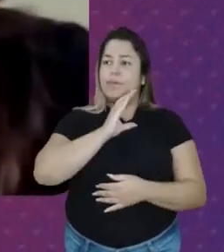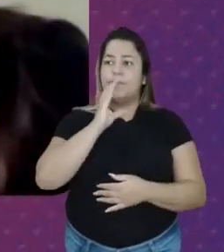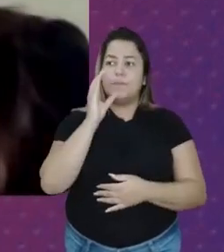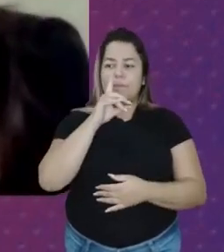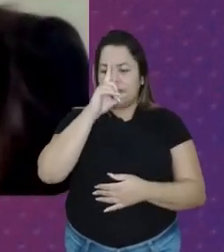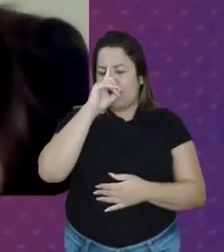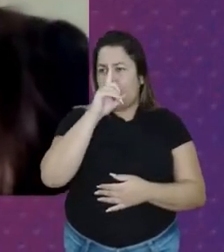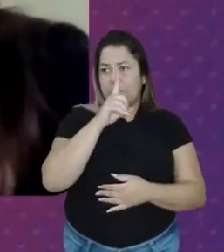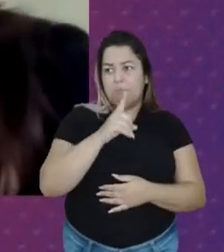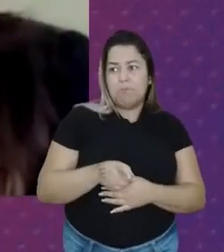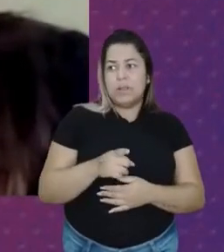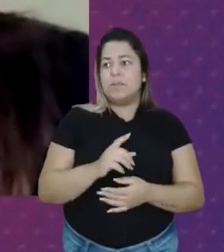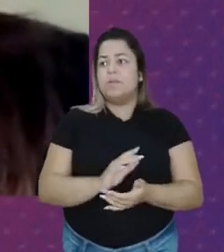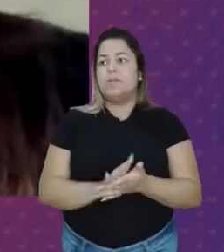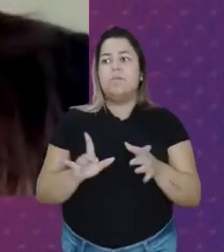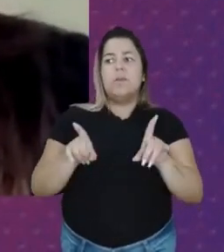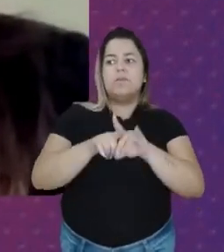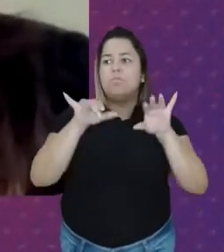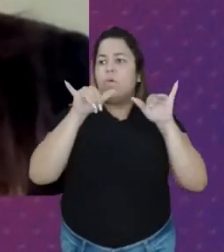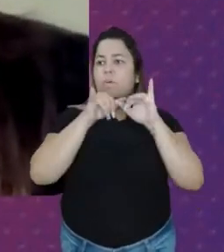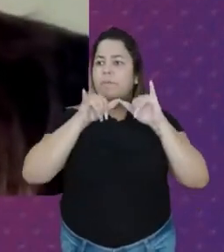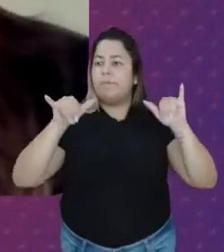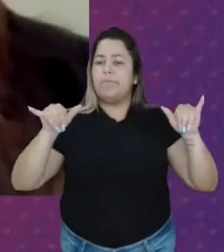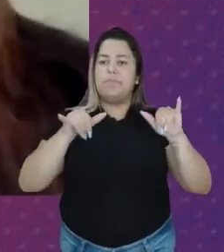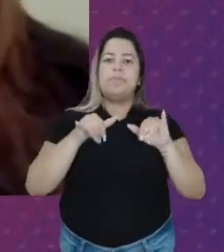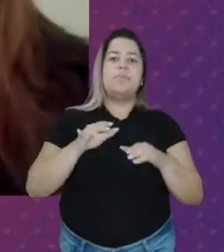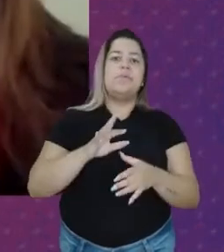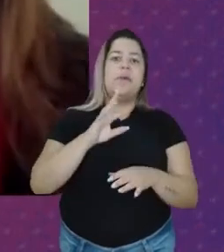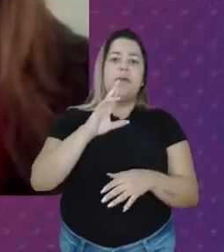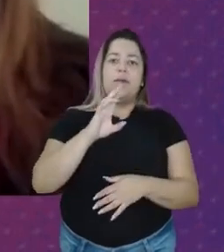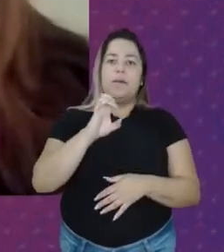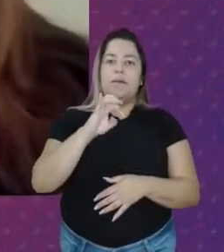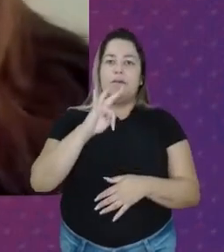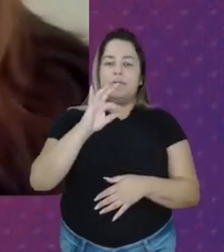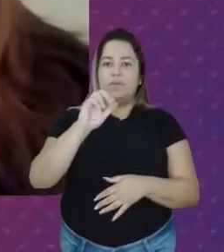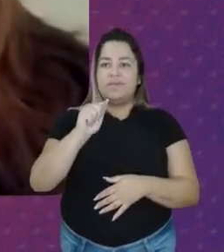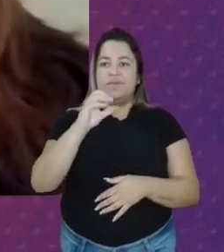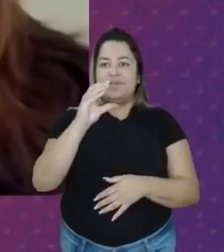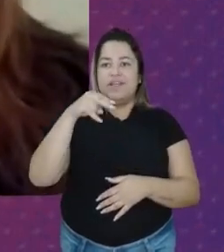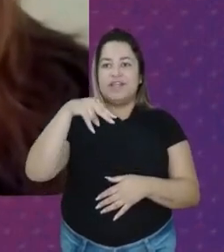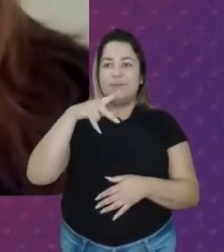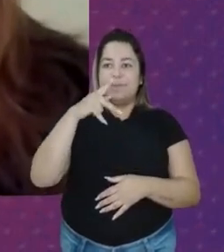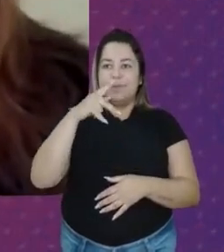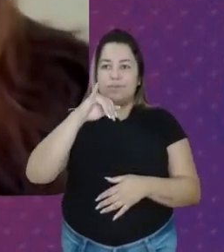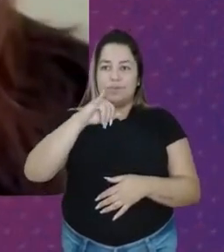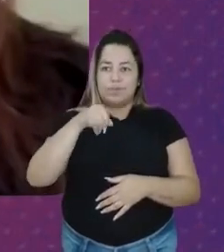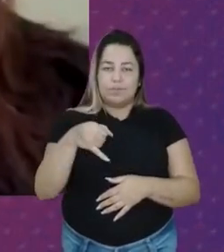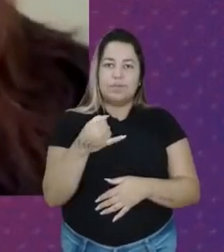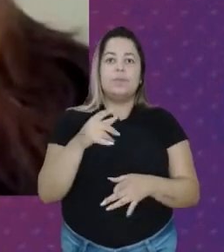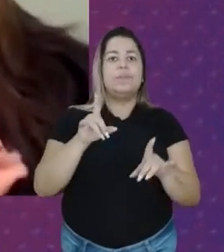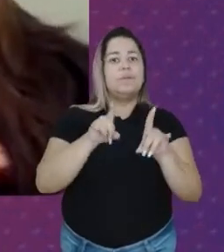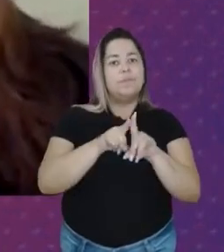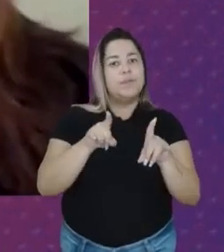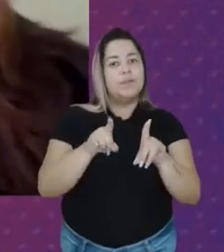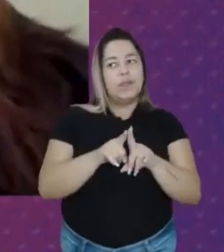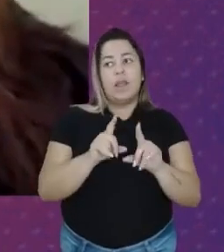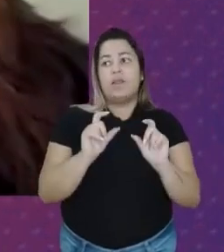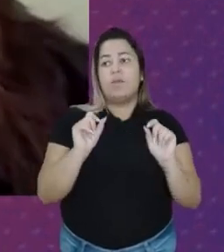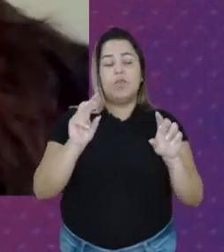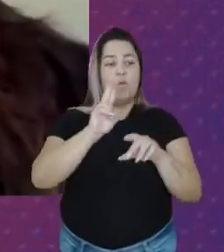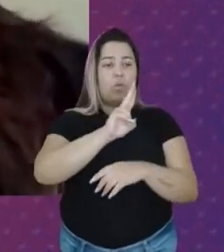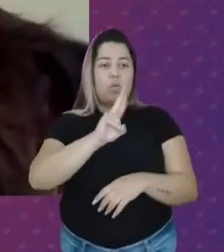manda essas informações para a Receita Federal, que emite um CNPJ próprio de campanha também. Então, você vai ter lá um